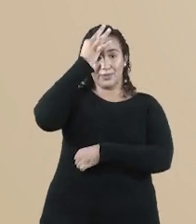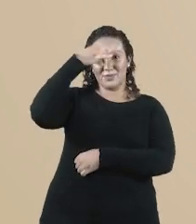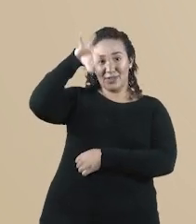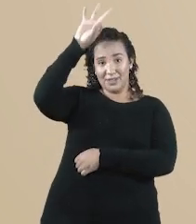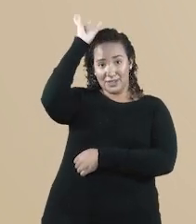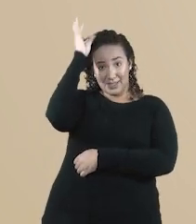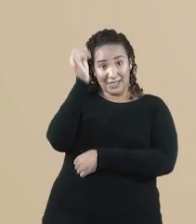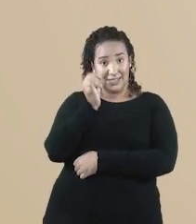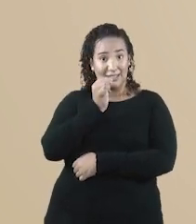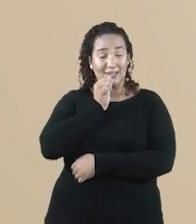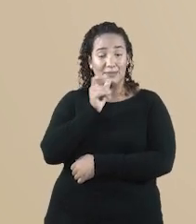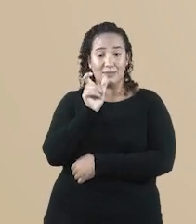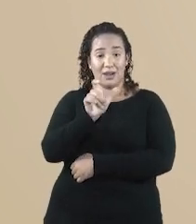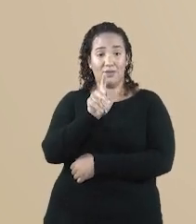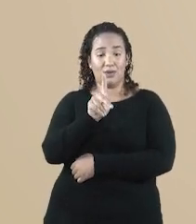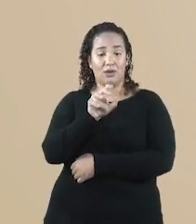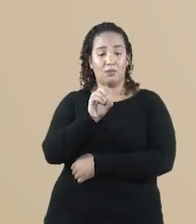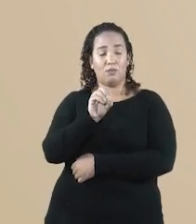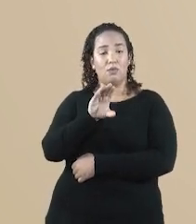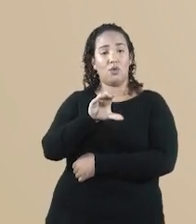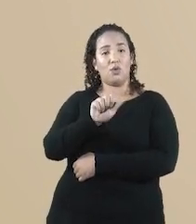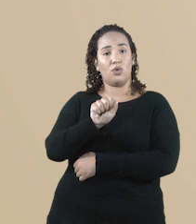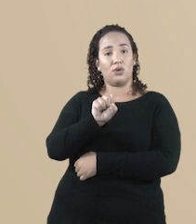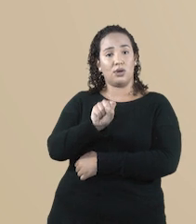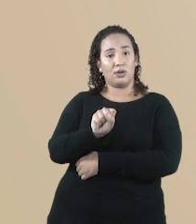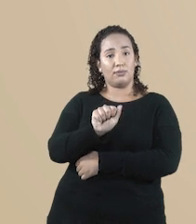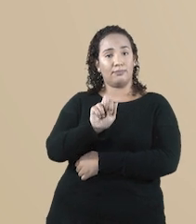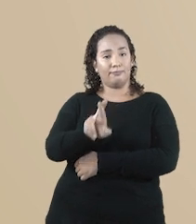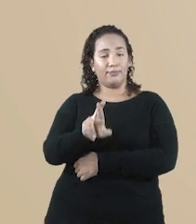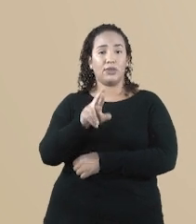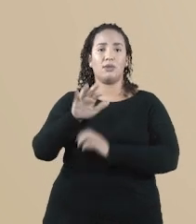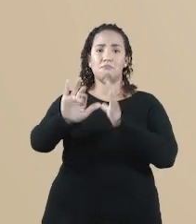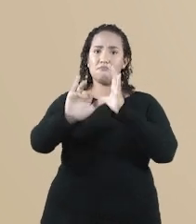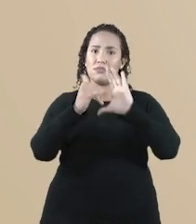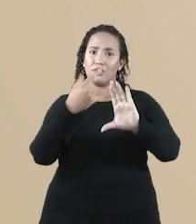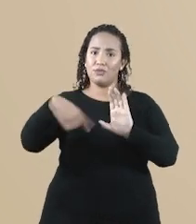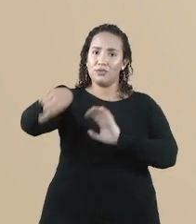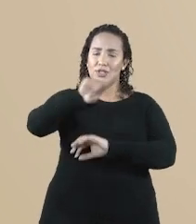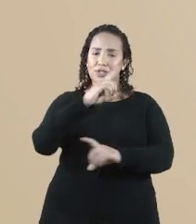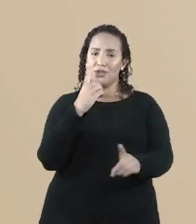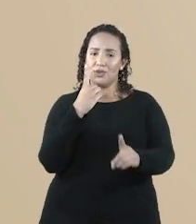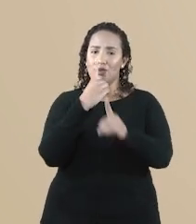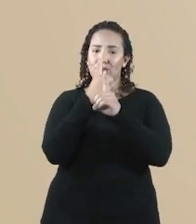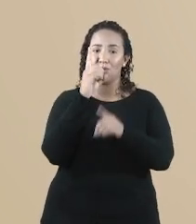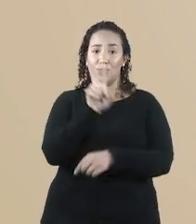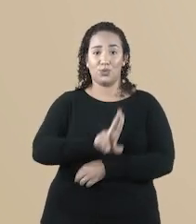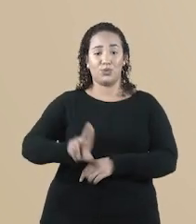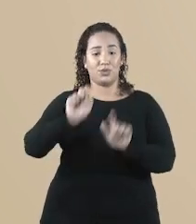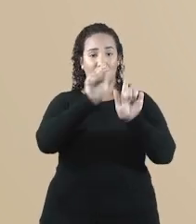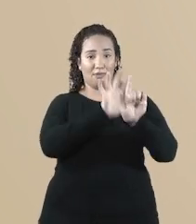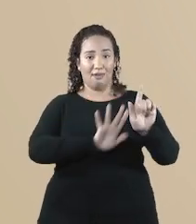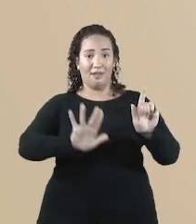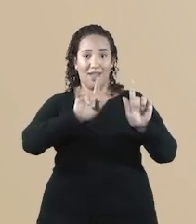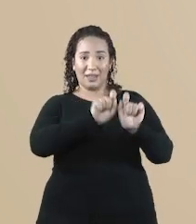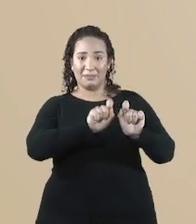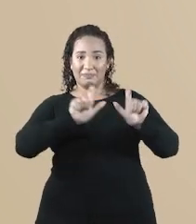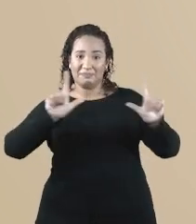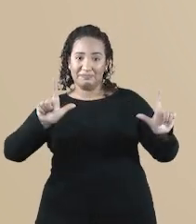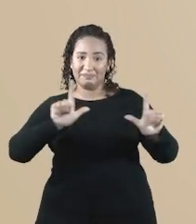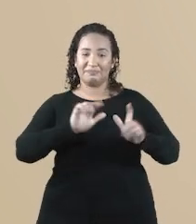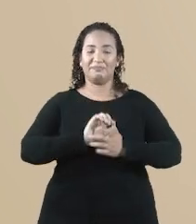a palavra pocar. Compartilhe com a gente o que você encontrou através desse QR Code que está aparecendo aí na sua